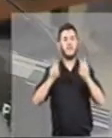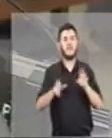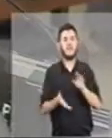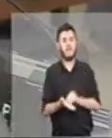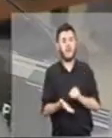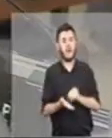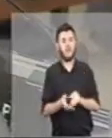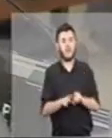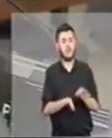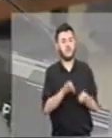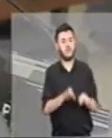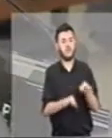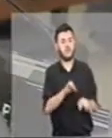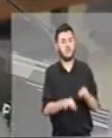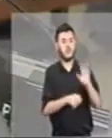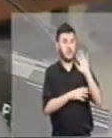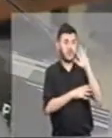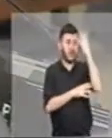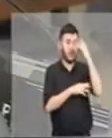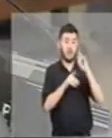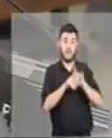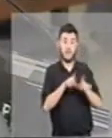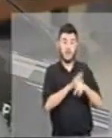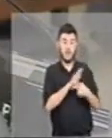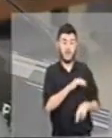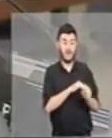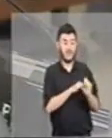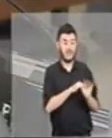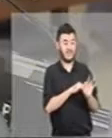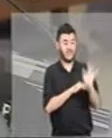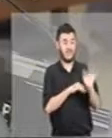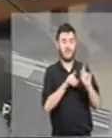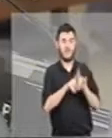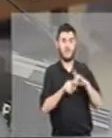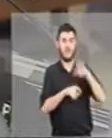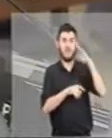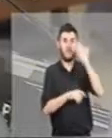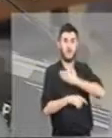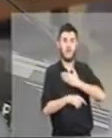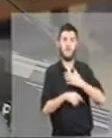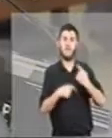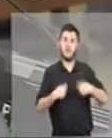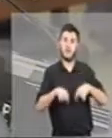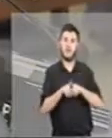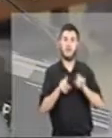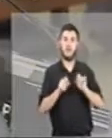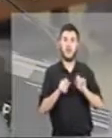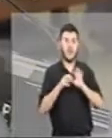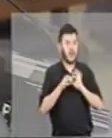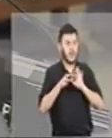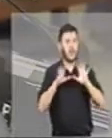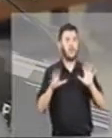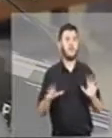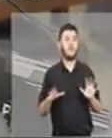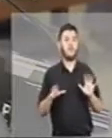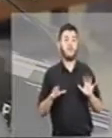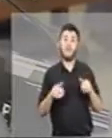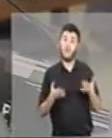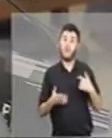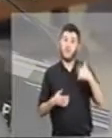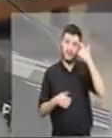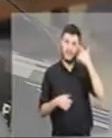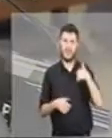ser produzidas mediante autorização judicial, essas eu penso que estão contaminadas e viciadas